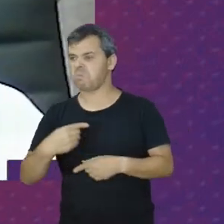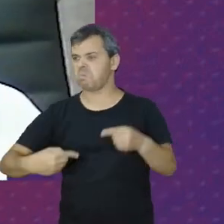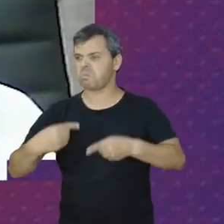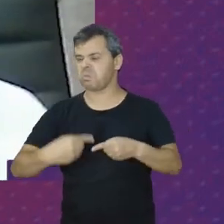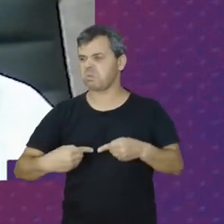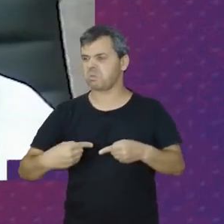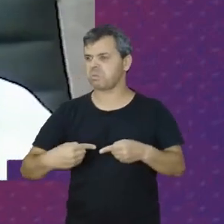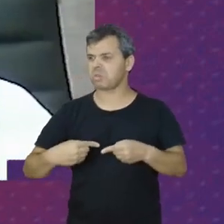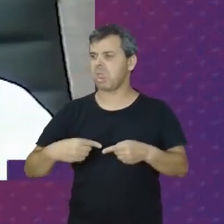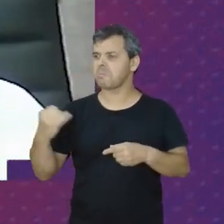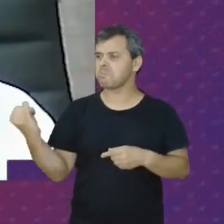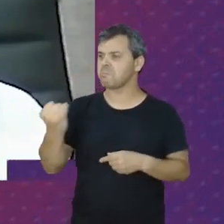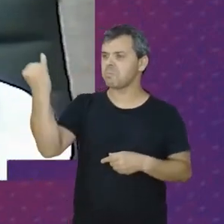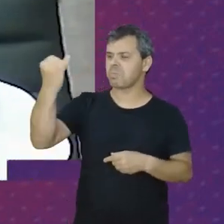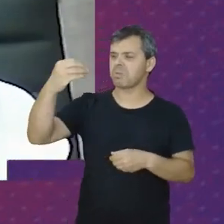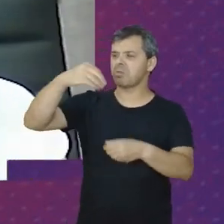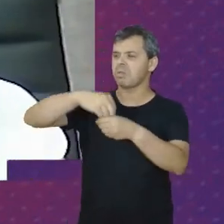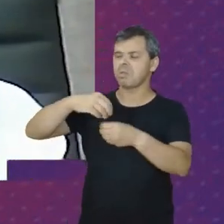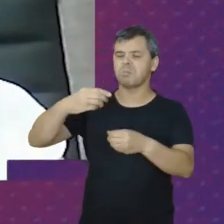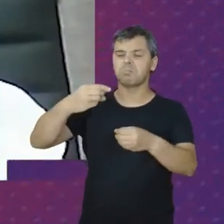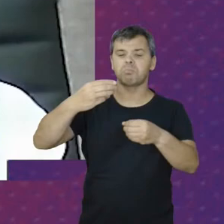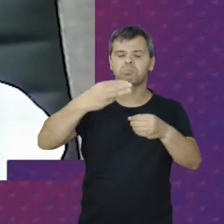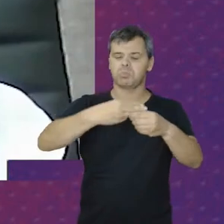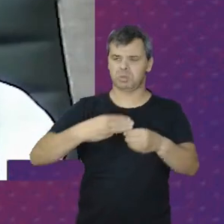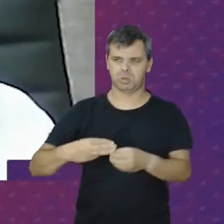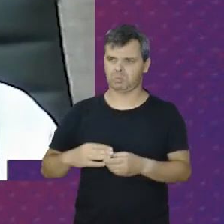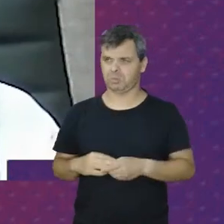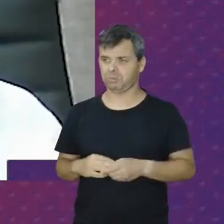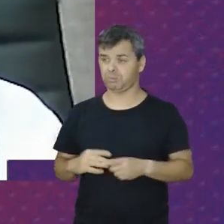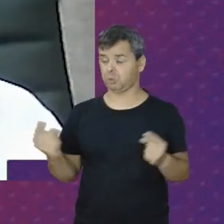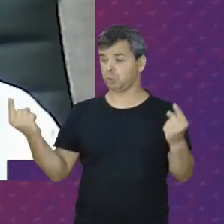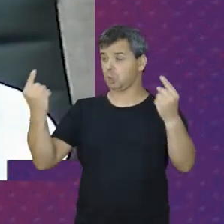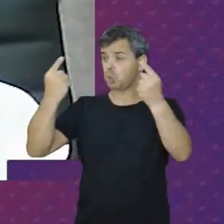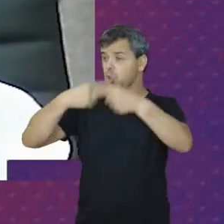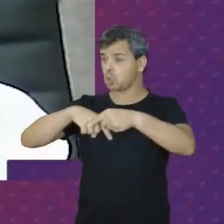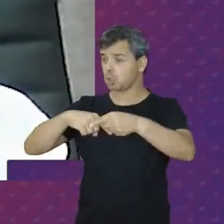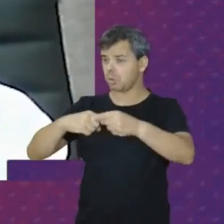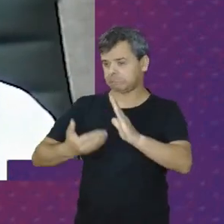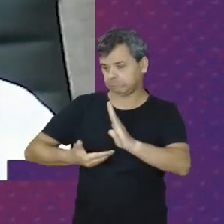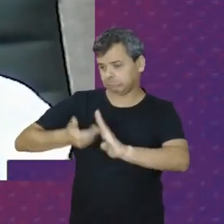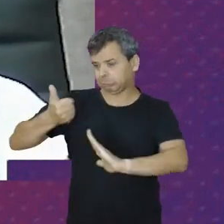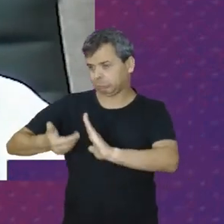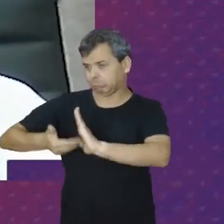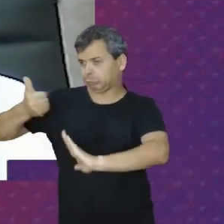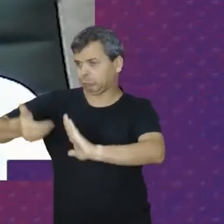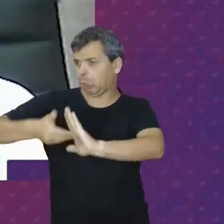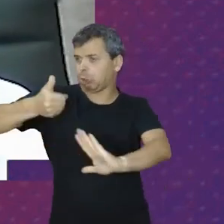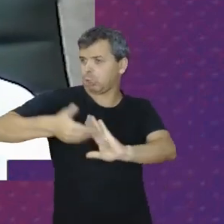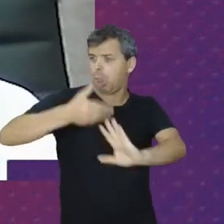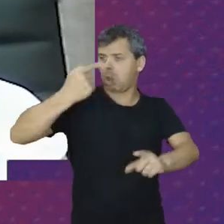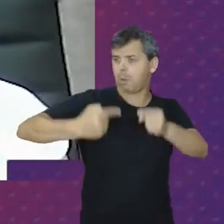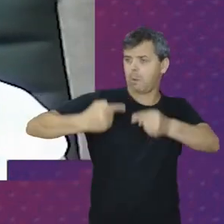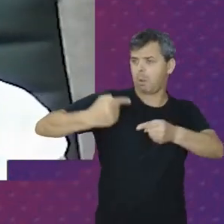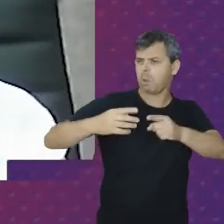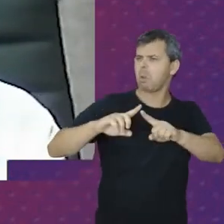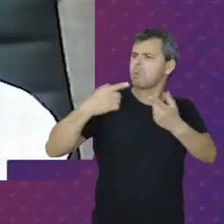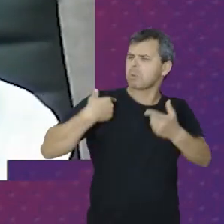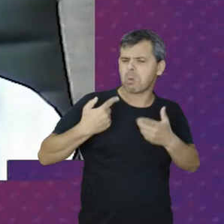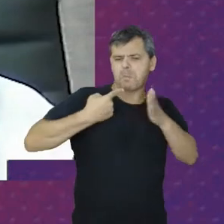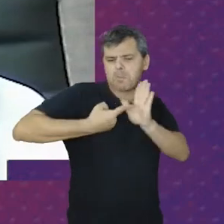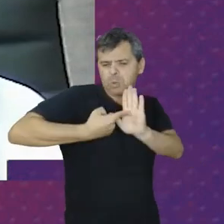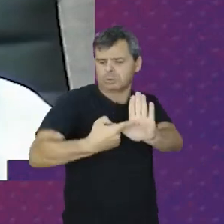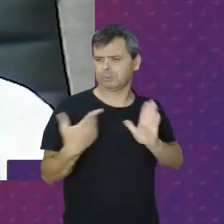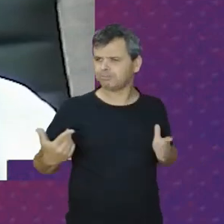que interessa aos nossos munícipes. Tá? Pelo contrário, nós temos subtração das políticas. E por que eu estou fazendo questão de falar isso para